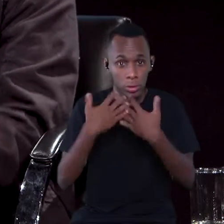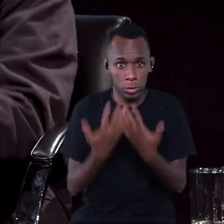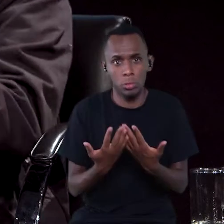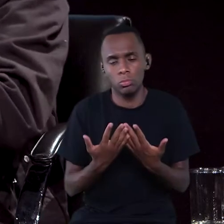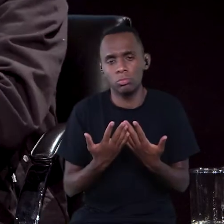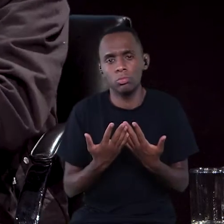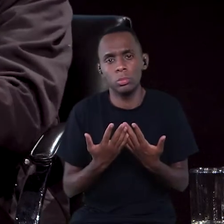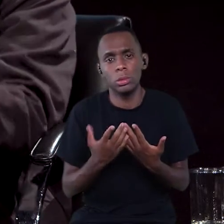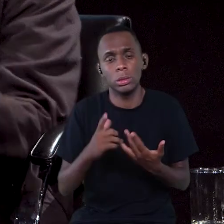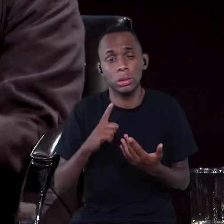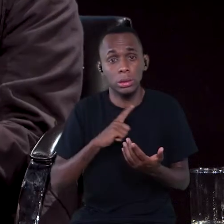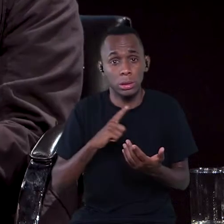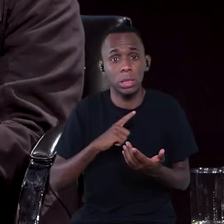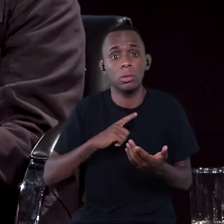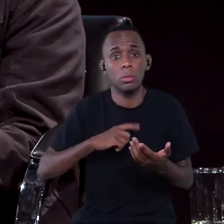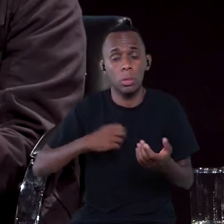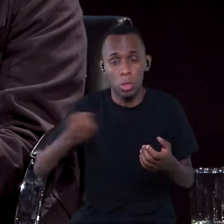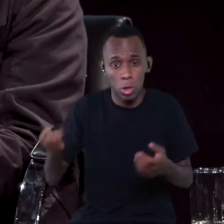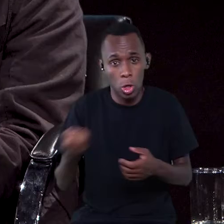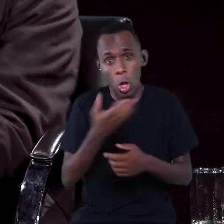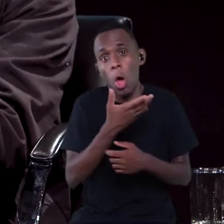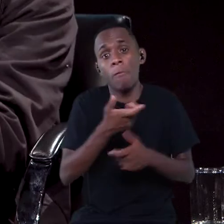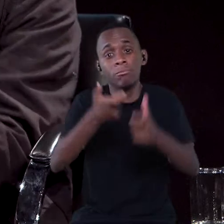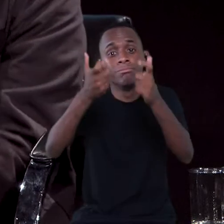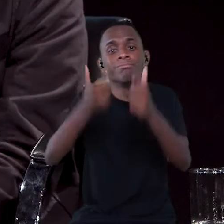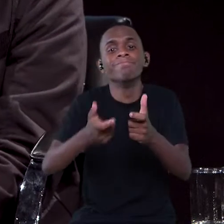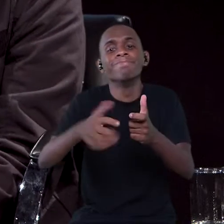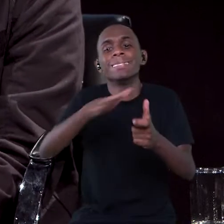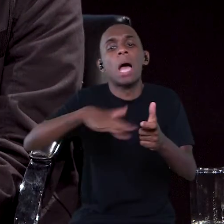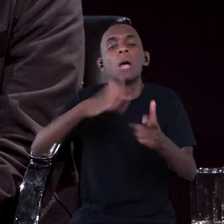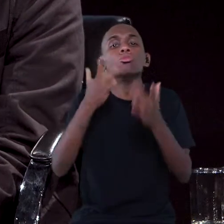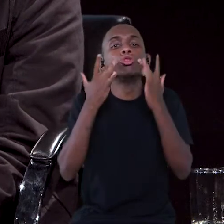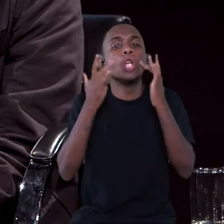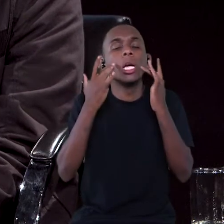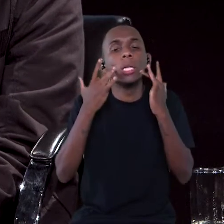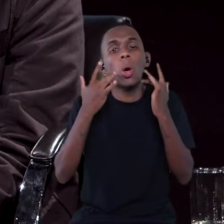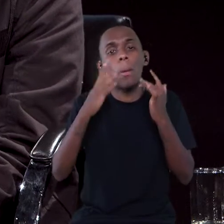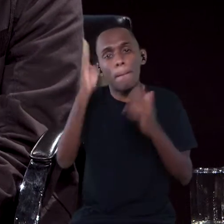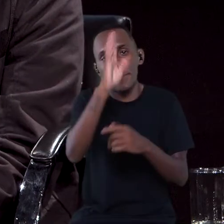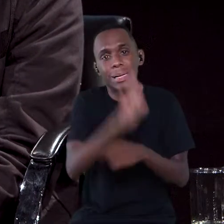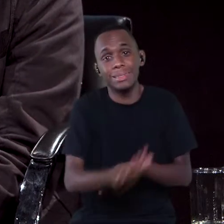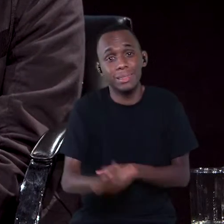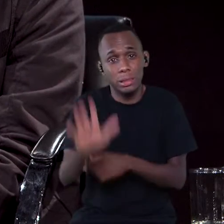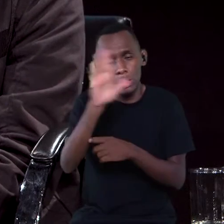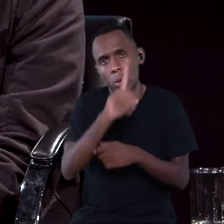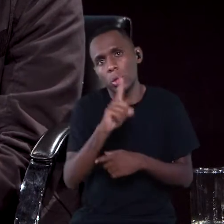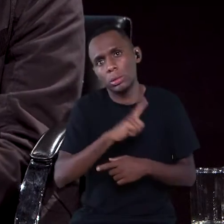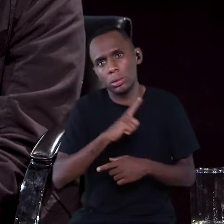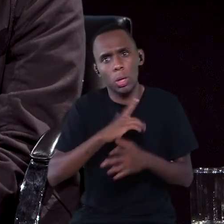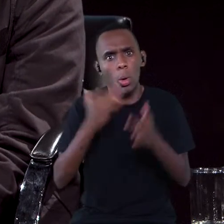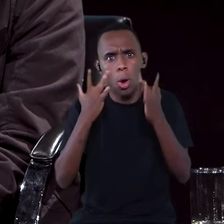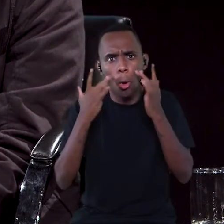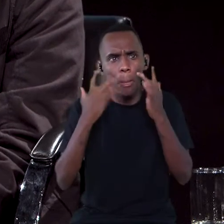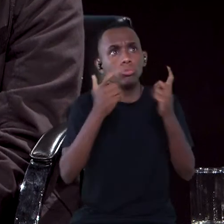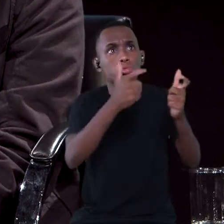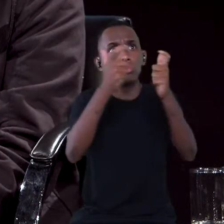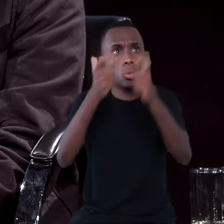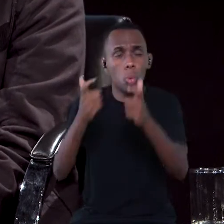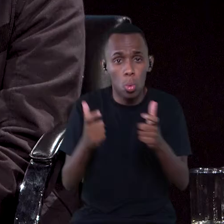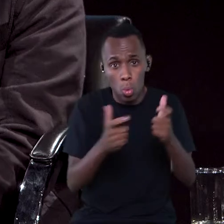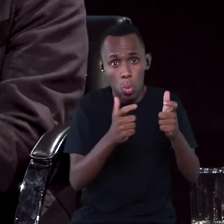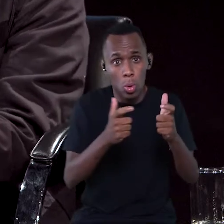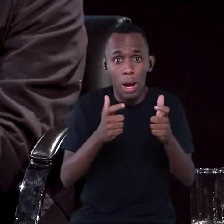renovação violenta e fabulosa do espaço teatral brasileiro. Né? Nós temos uma cena teatral hoje em várias áreas do